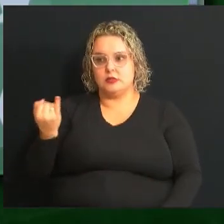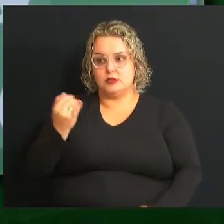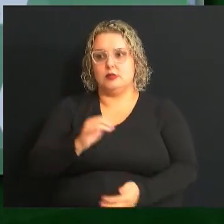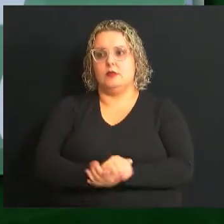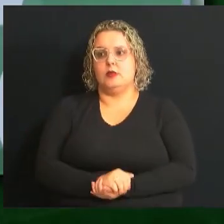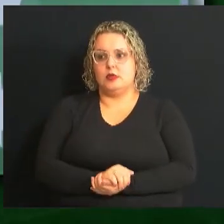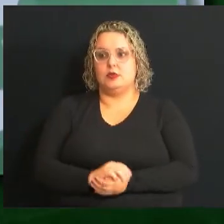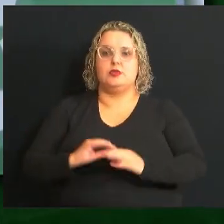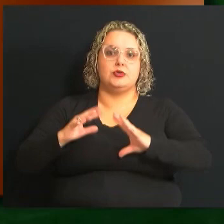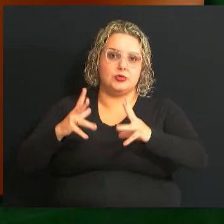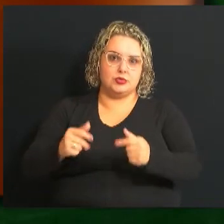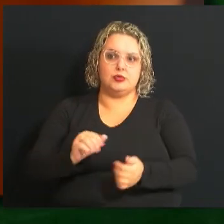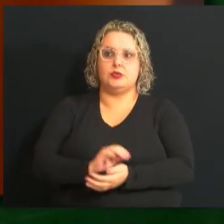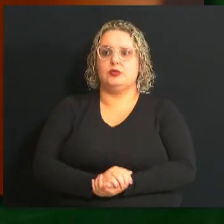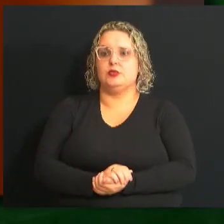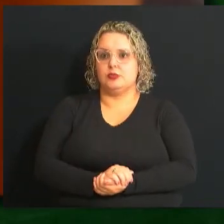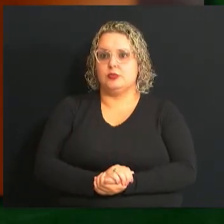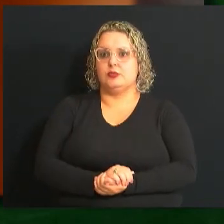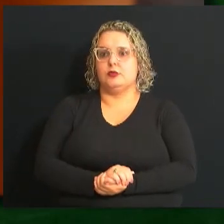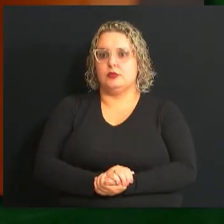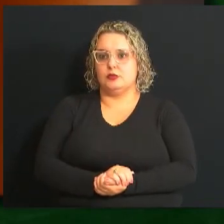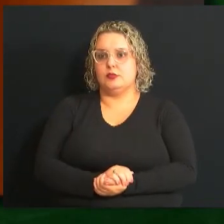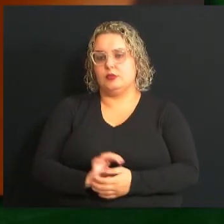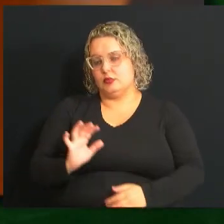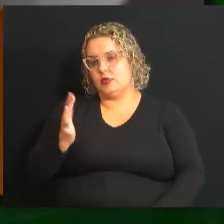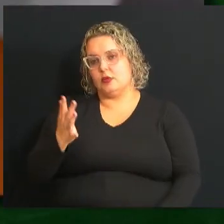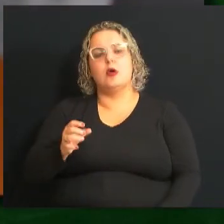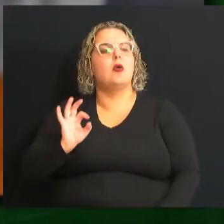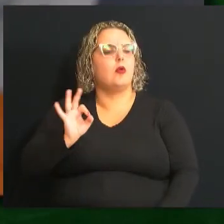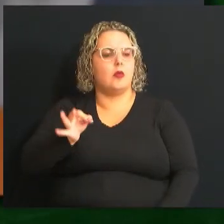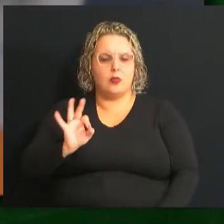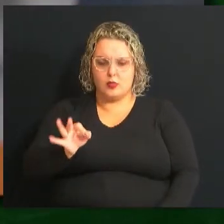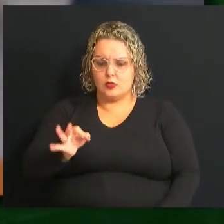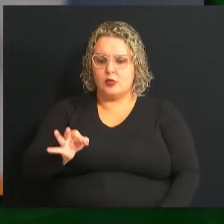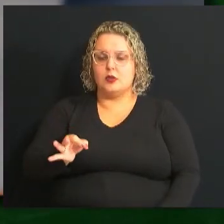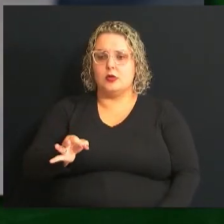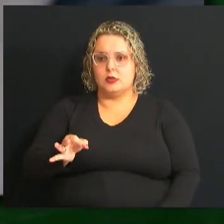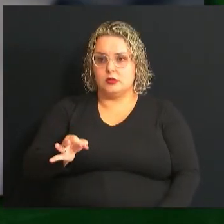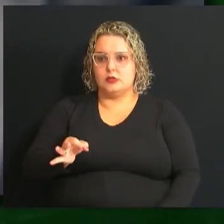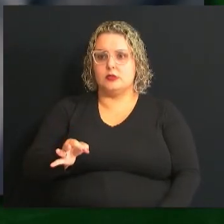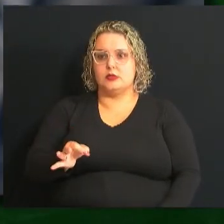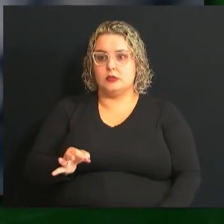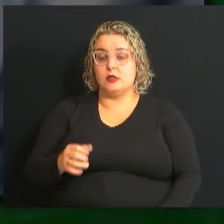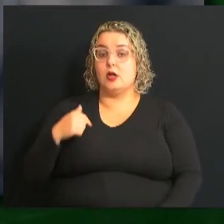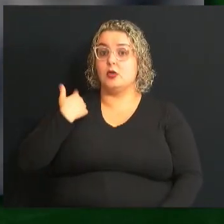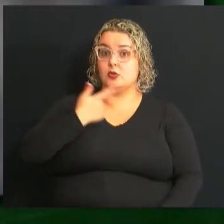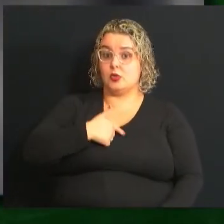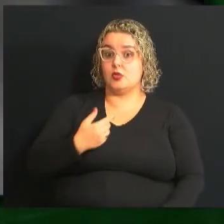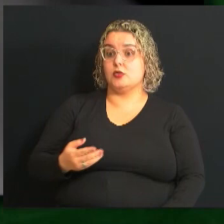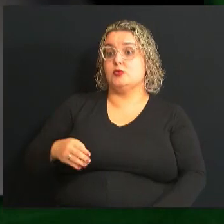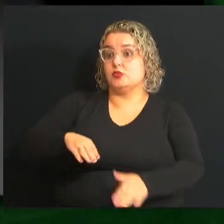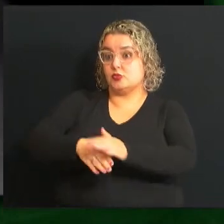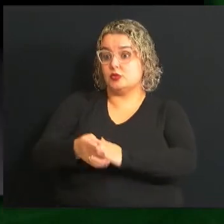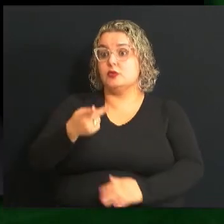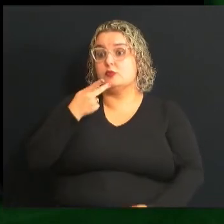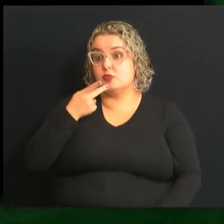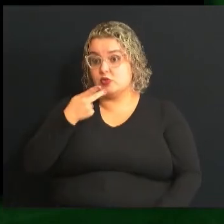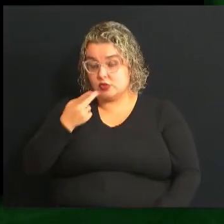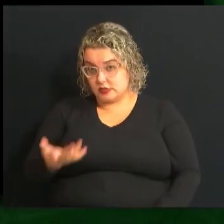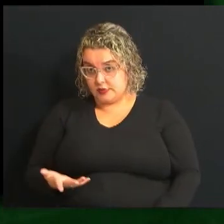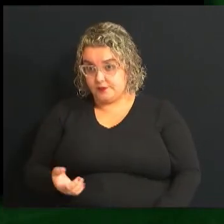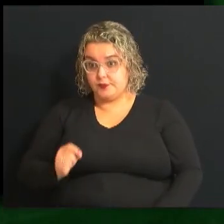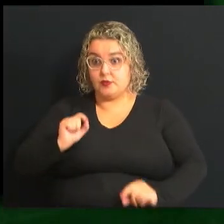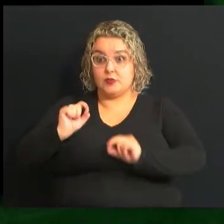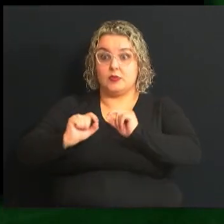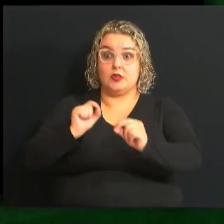que vem Com acontecendo. certeza, com certeza. Então, a gente costuma dizer que quem ganha